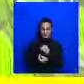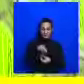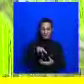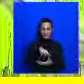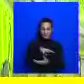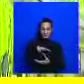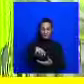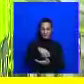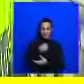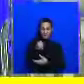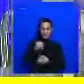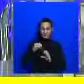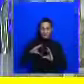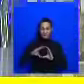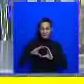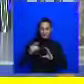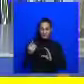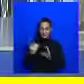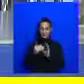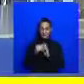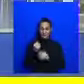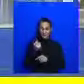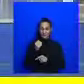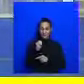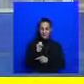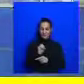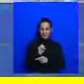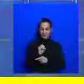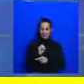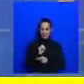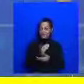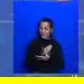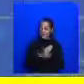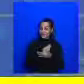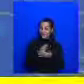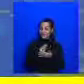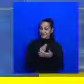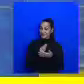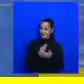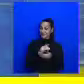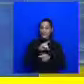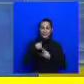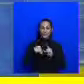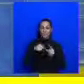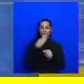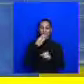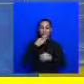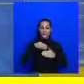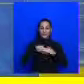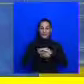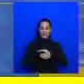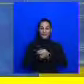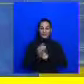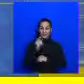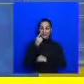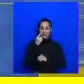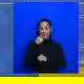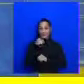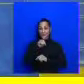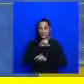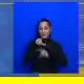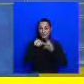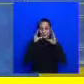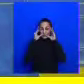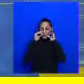Globo carregado, embaralhando 80 bolas numeradas de 0 a 80. Começando o sorteio da Timemania. O